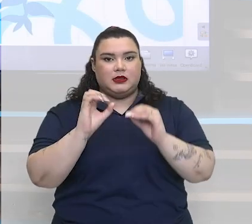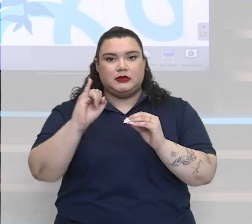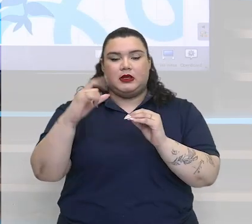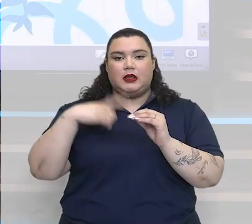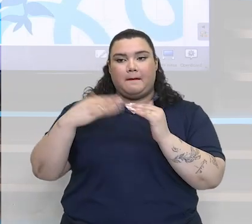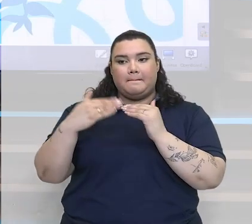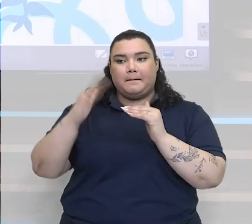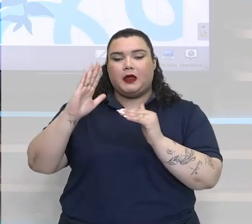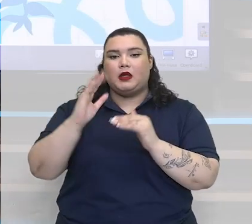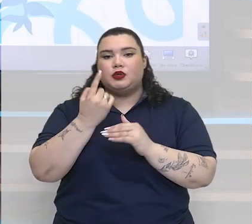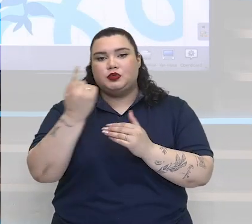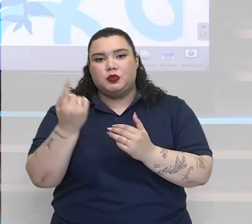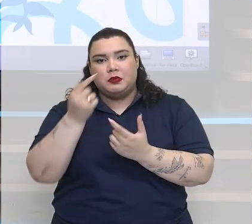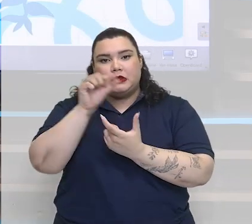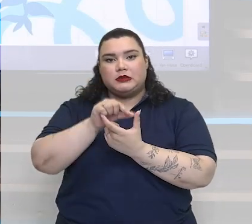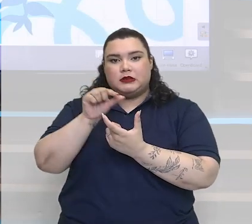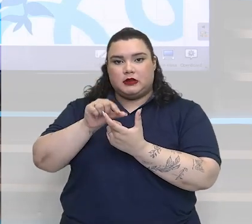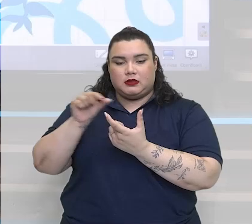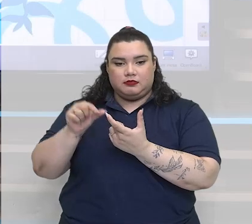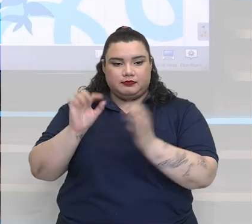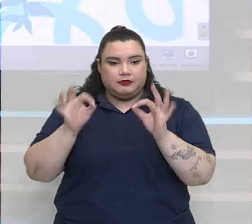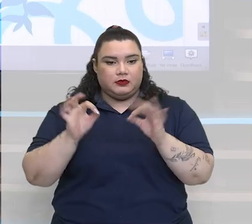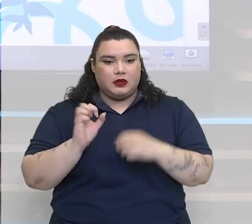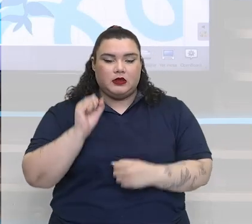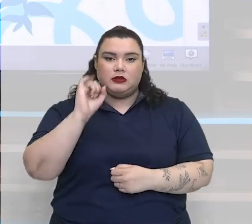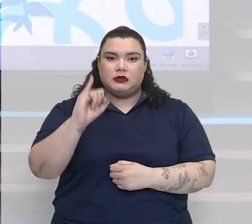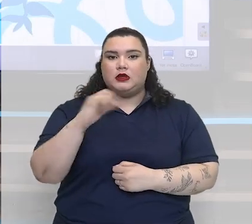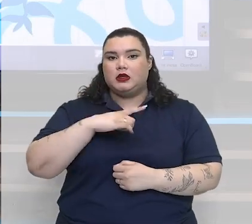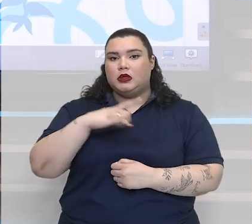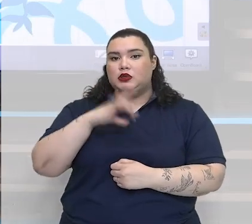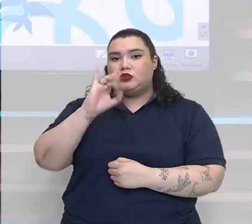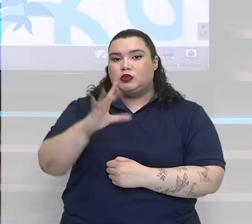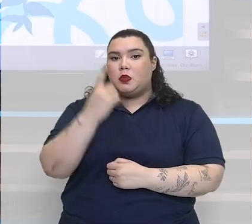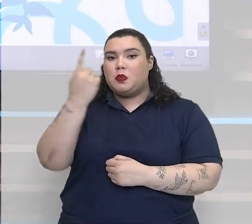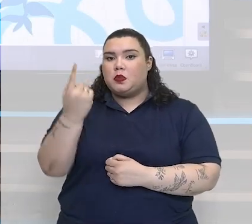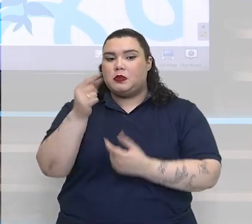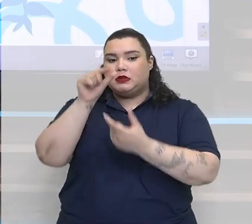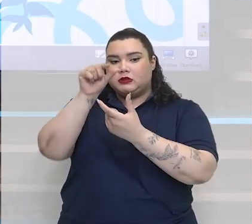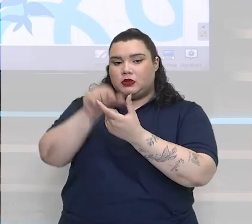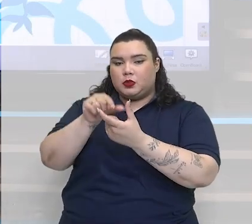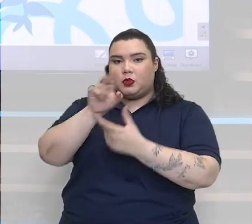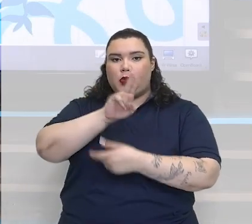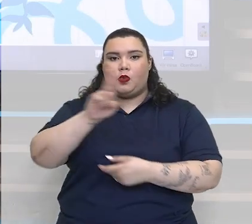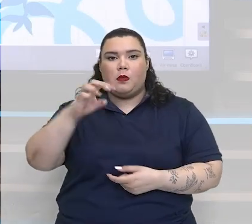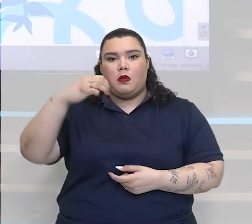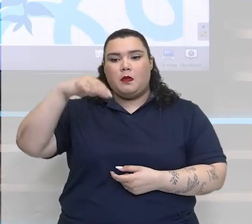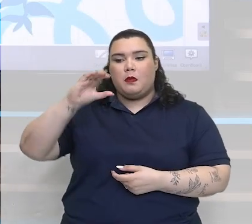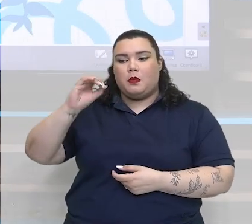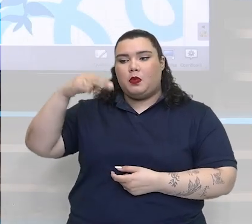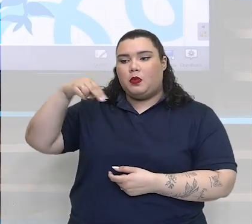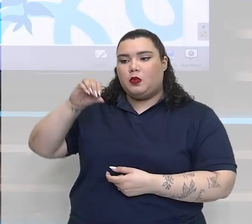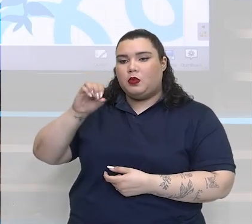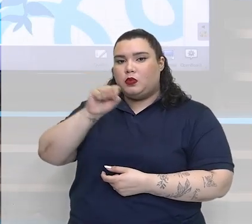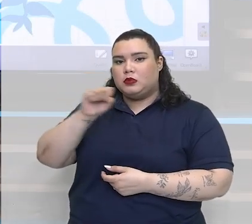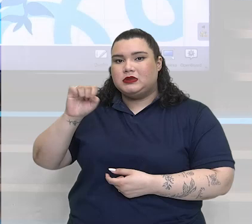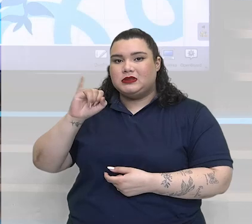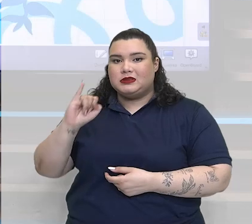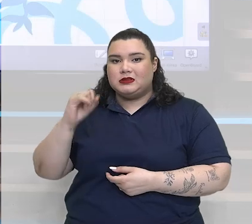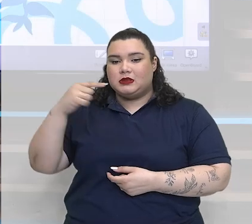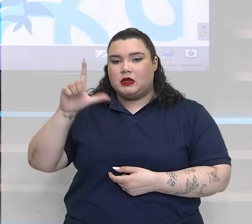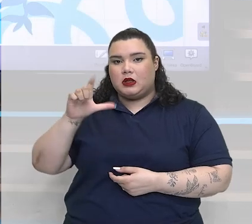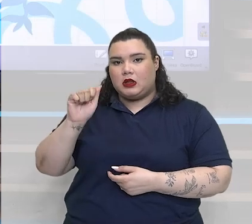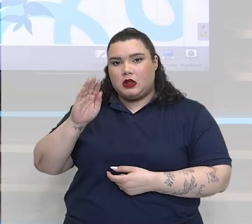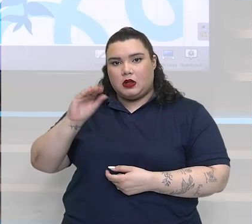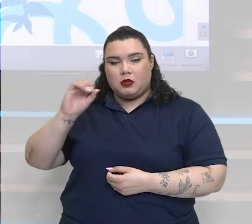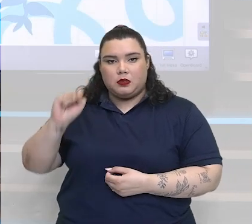uma sílaba, certo? E se ela tiver só uma sílaba, que nós chamamos de monossílabos,